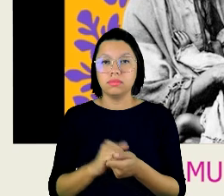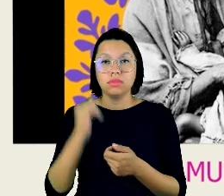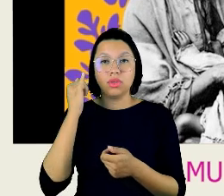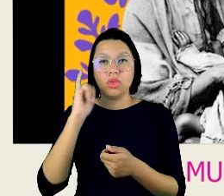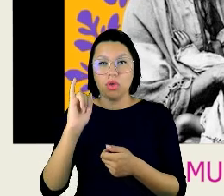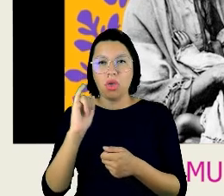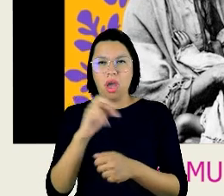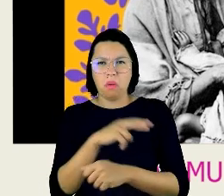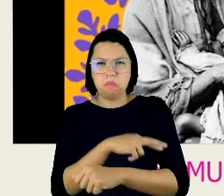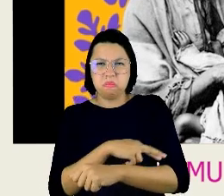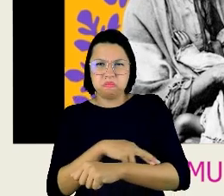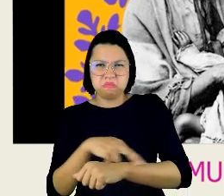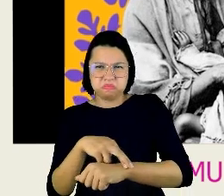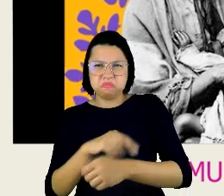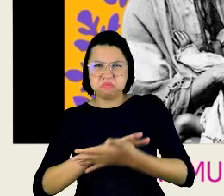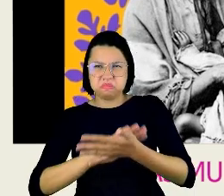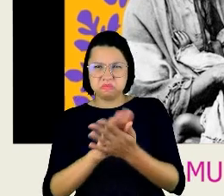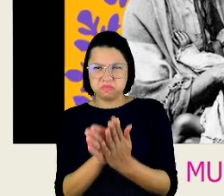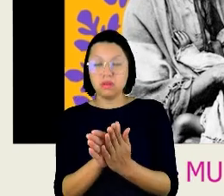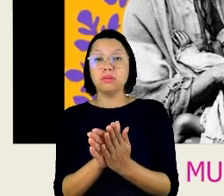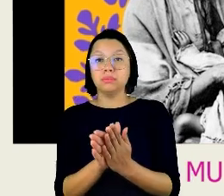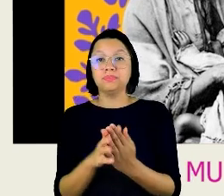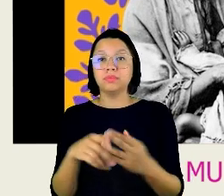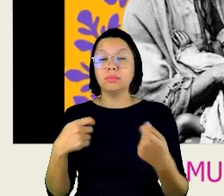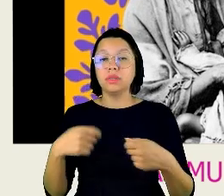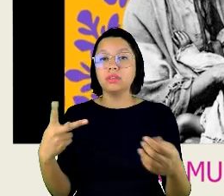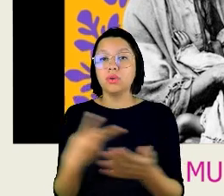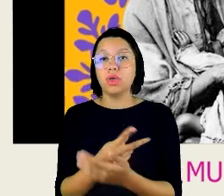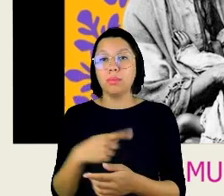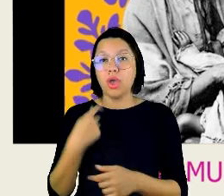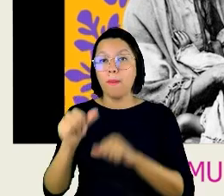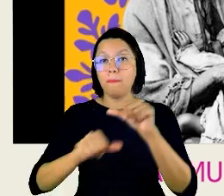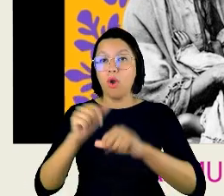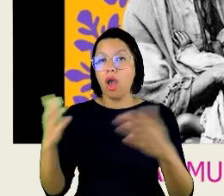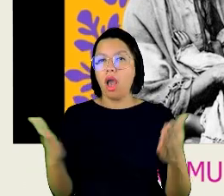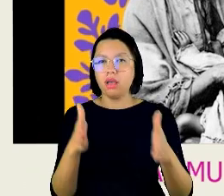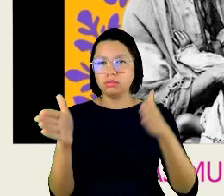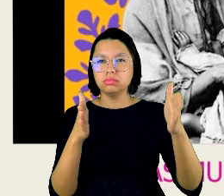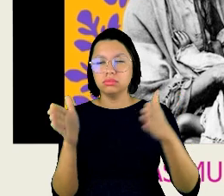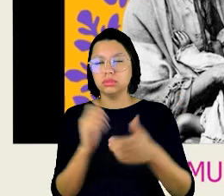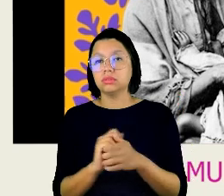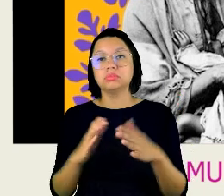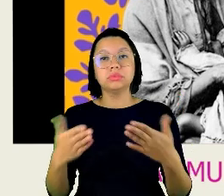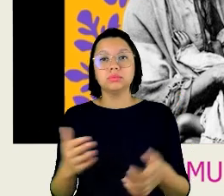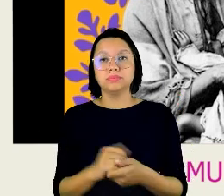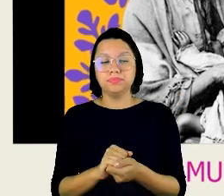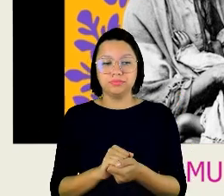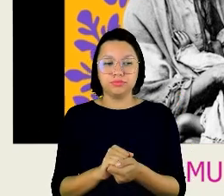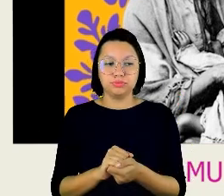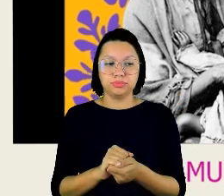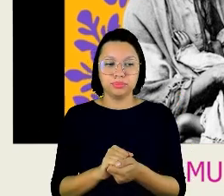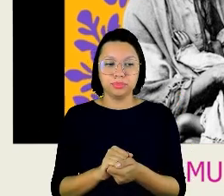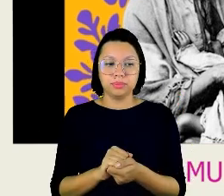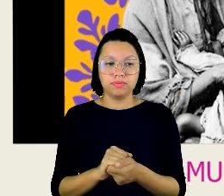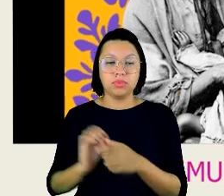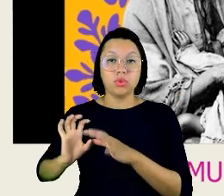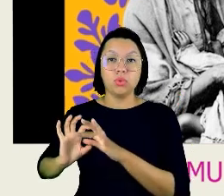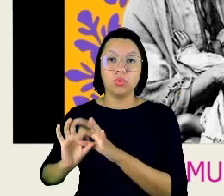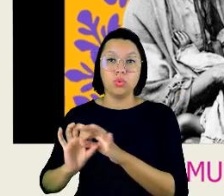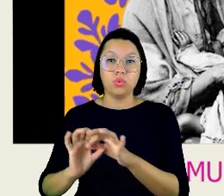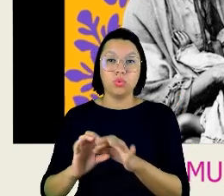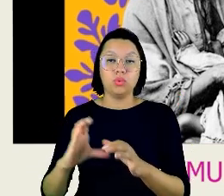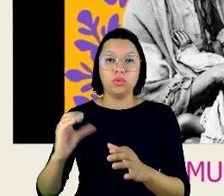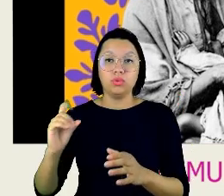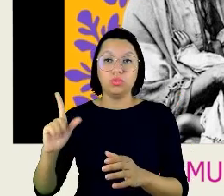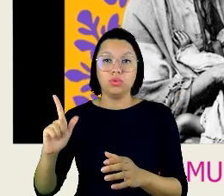antirracistas que precisam acontecer para a gente conseguir mudar esse cenário, né? Então, no contexto